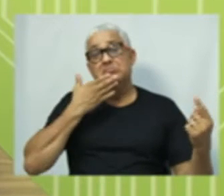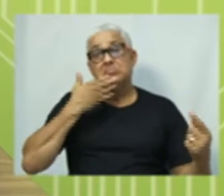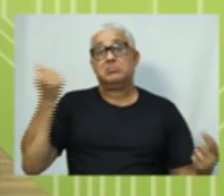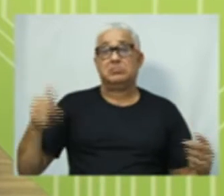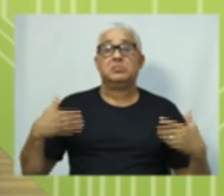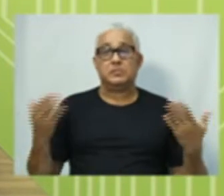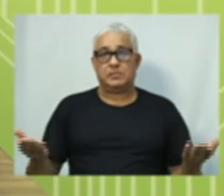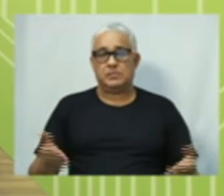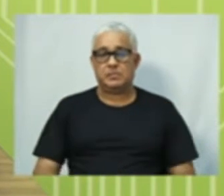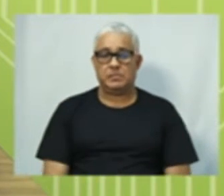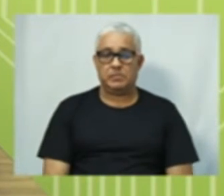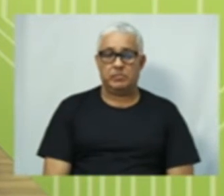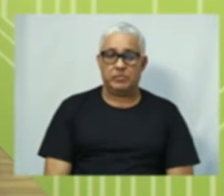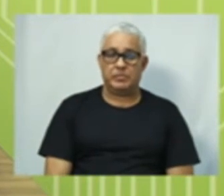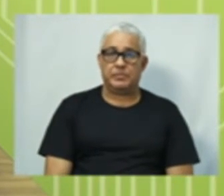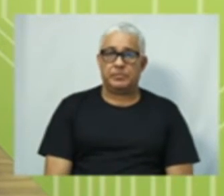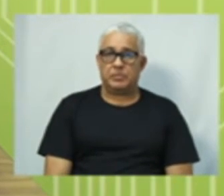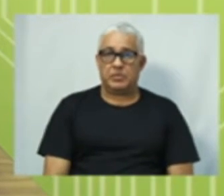regime?